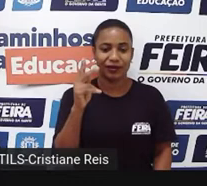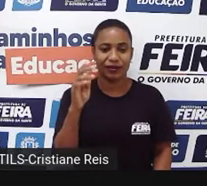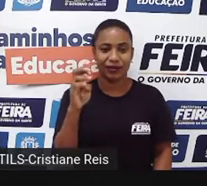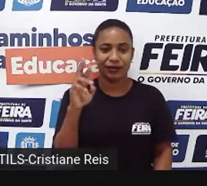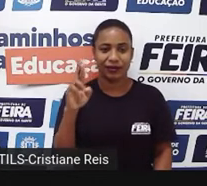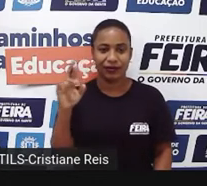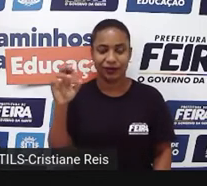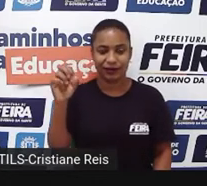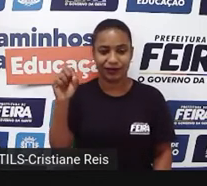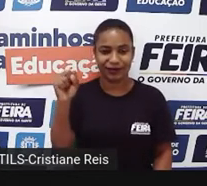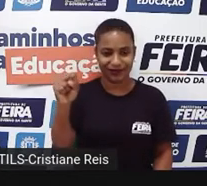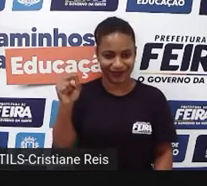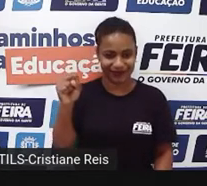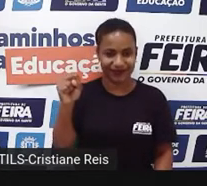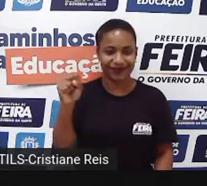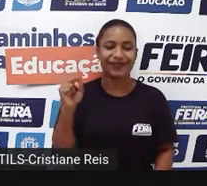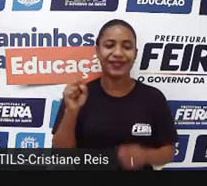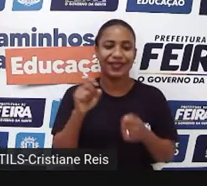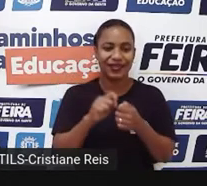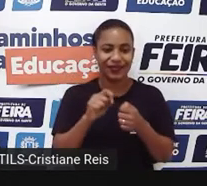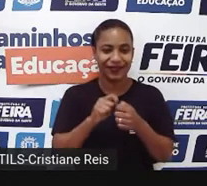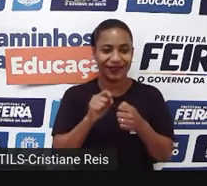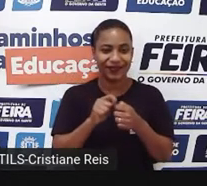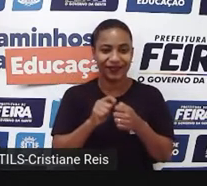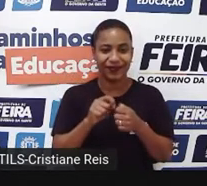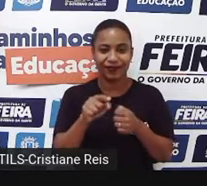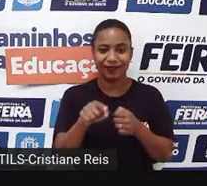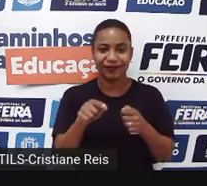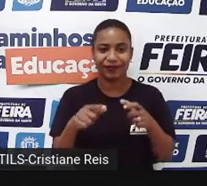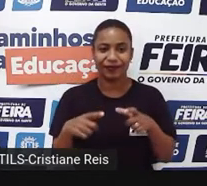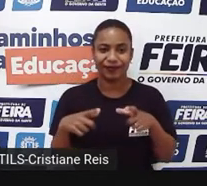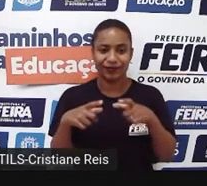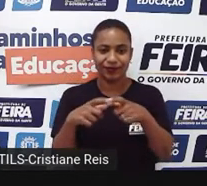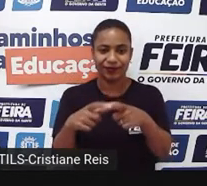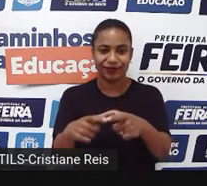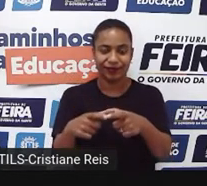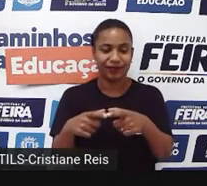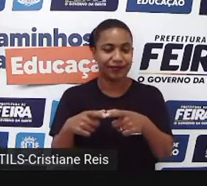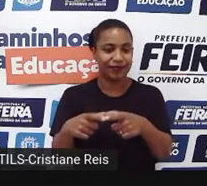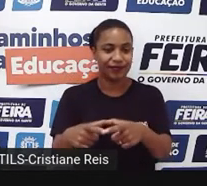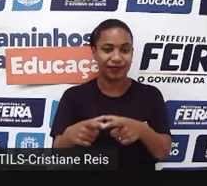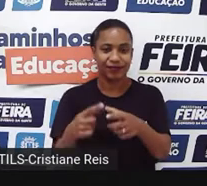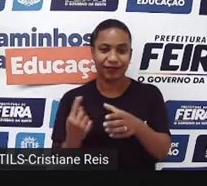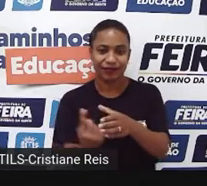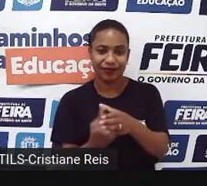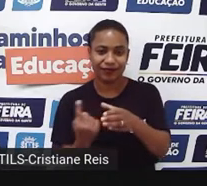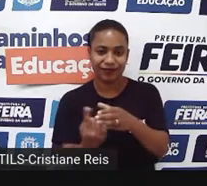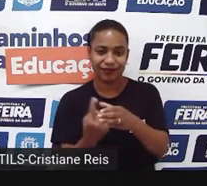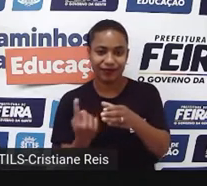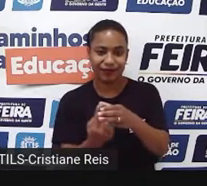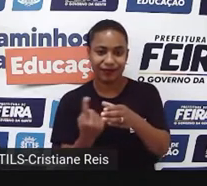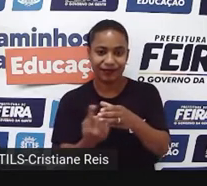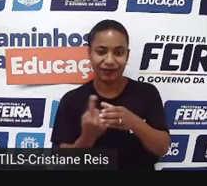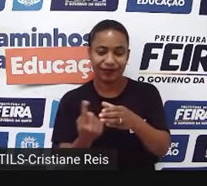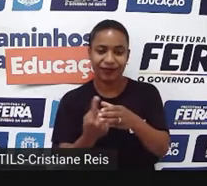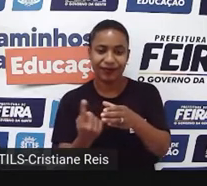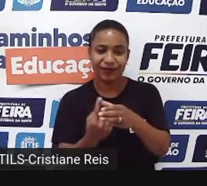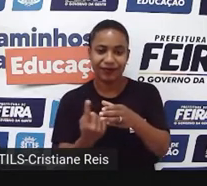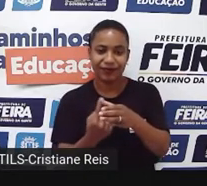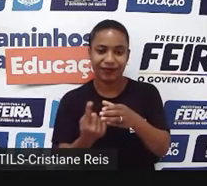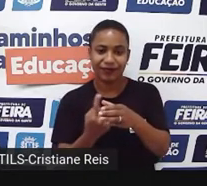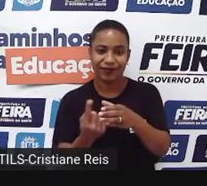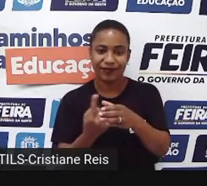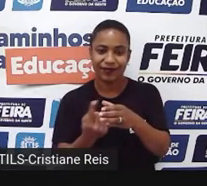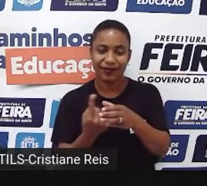o som sincronizado às imagens projetadas. E eles usavam cilindros ou